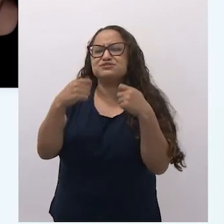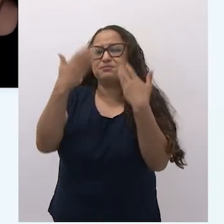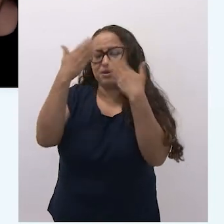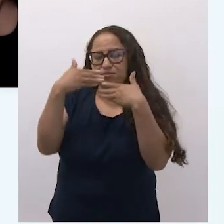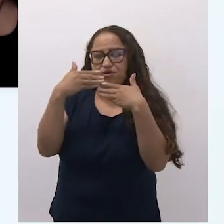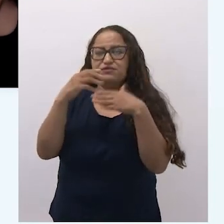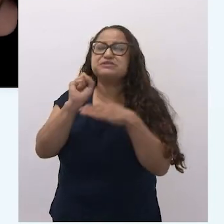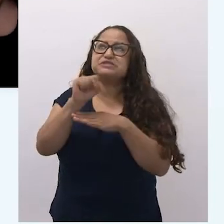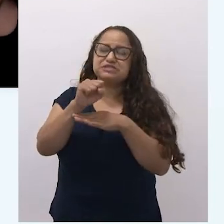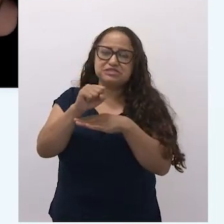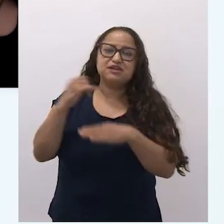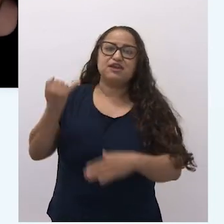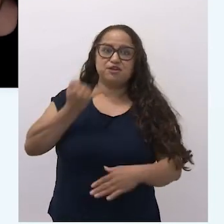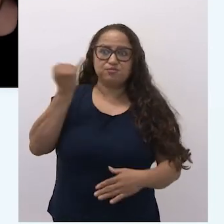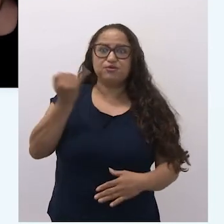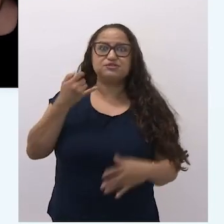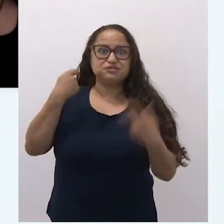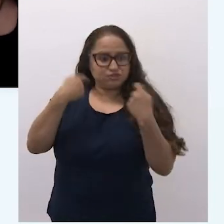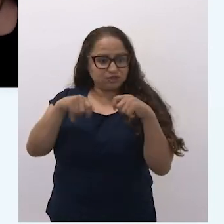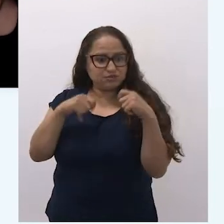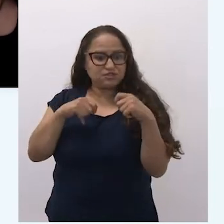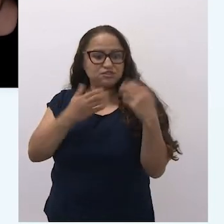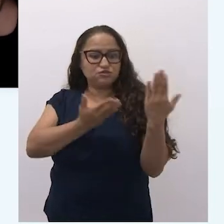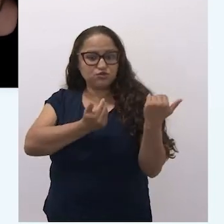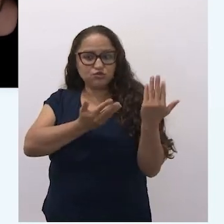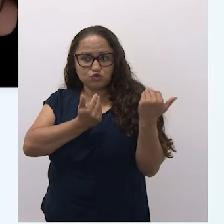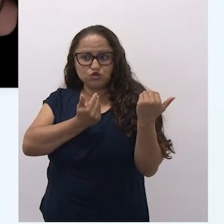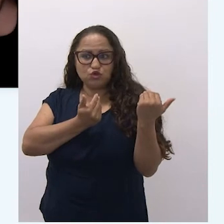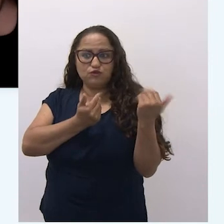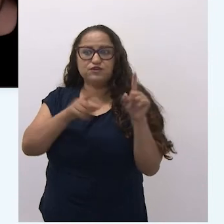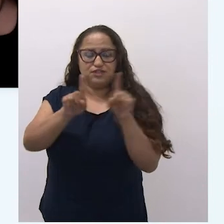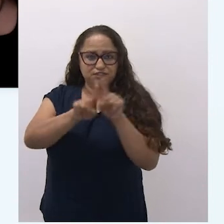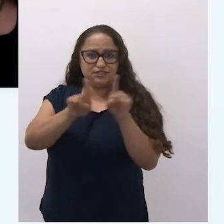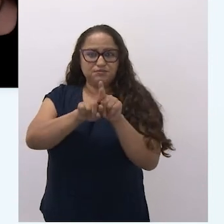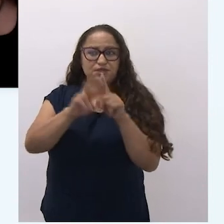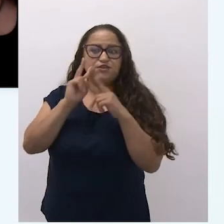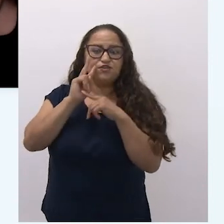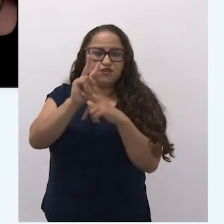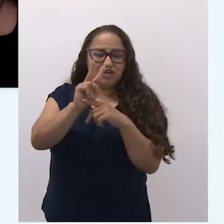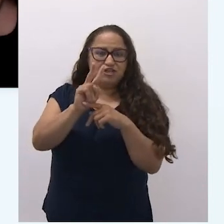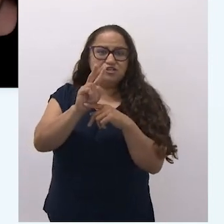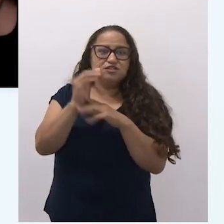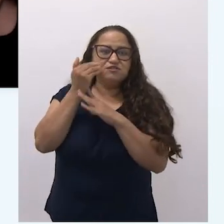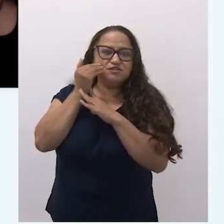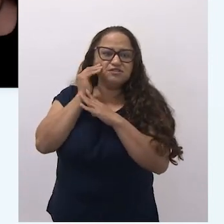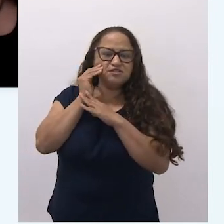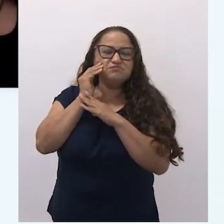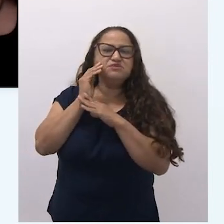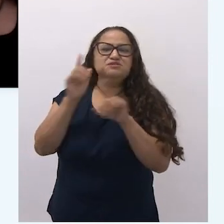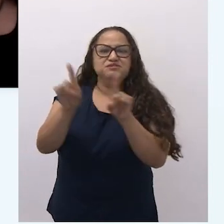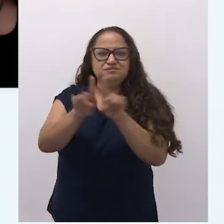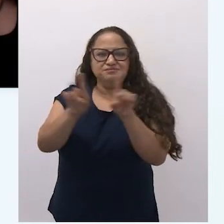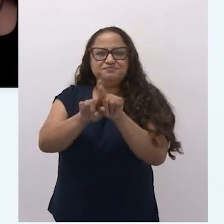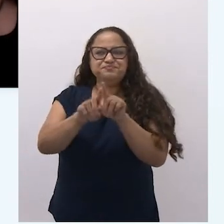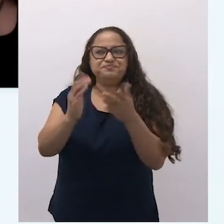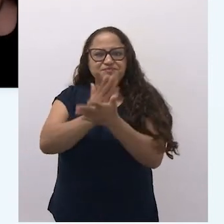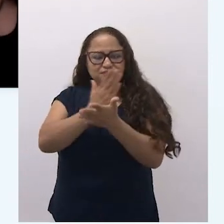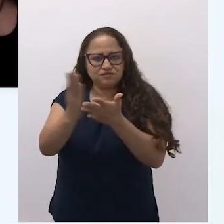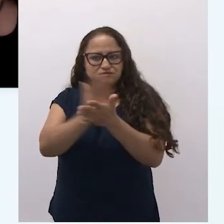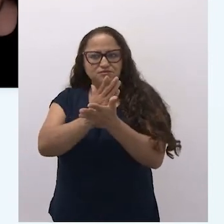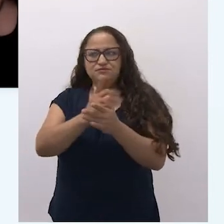né? Porque é preciso que o jovem também monitore os seus conhecimentos e algumas situações específicas são necessárias,